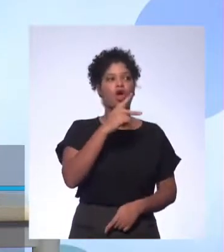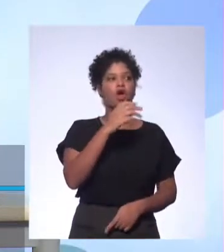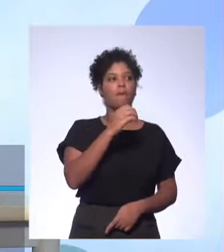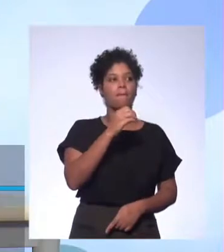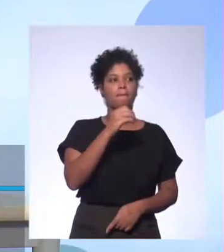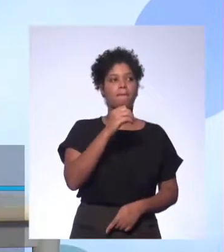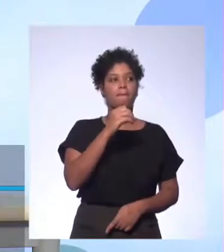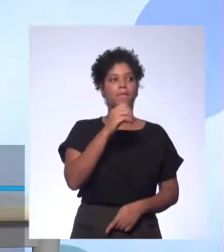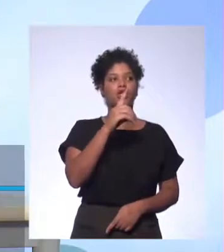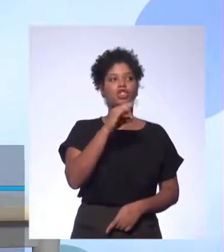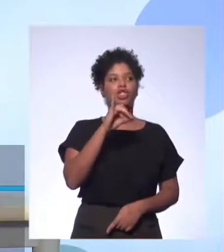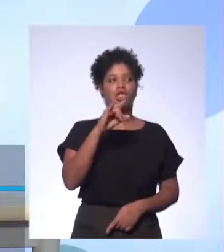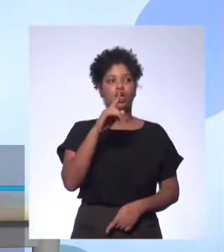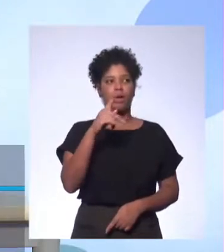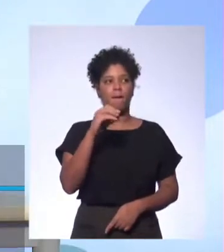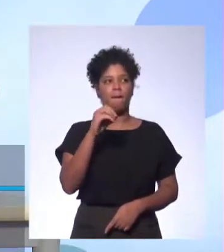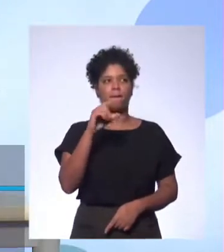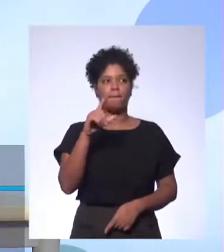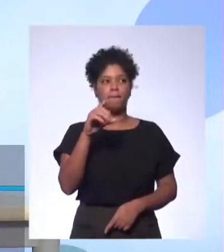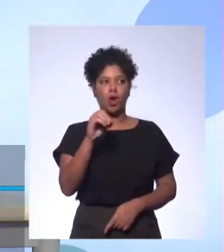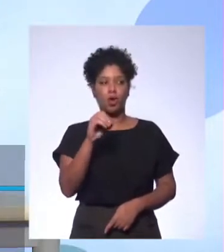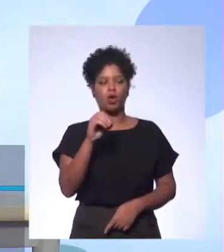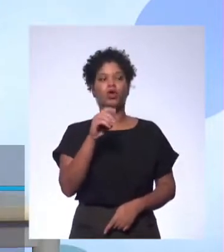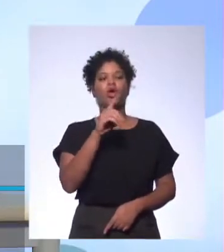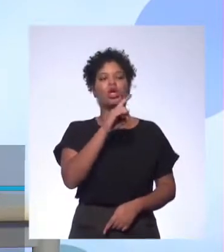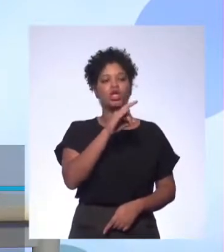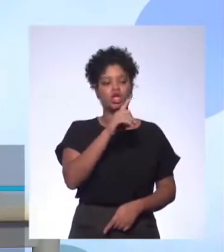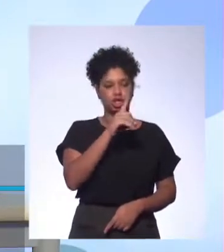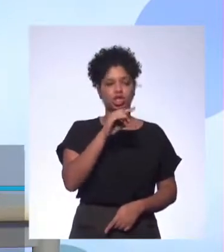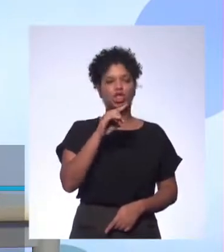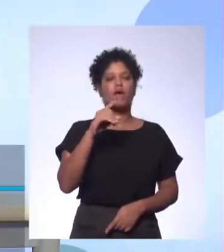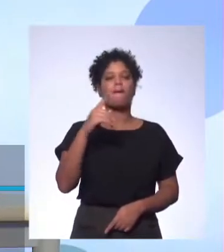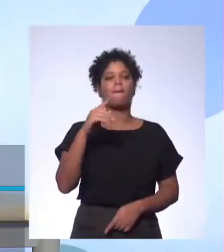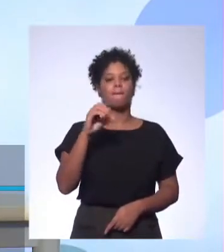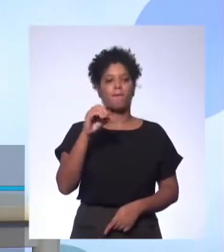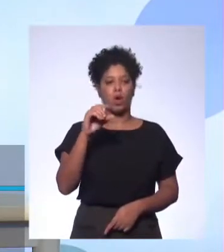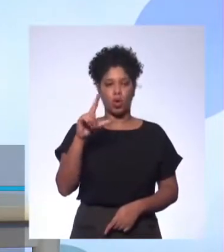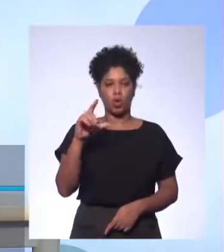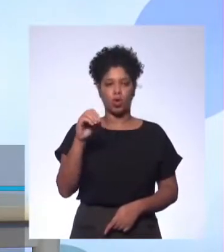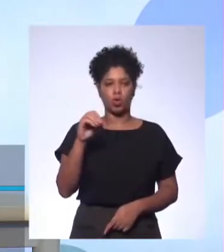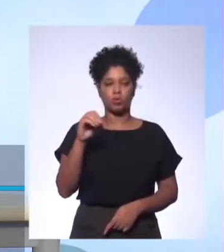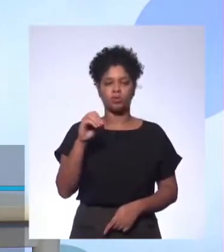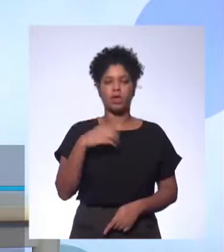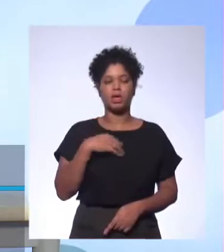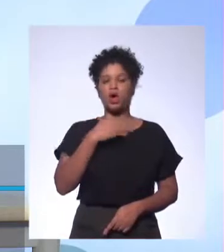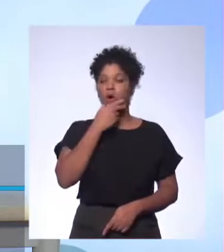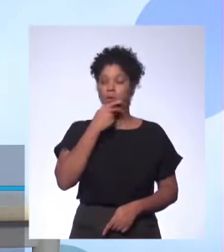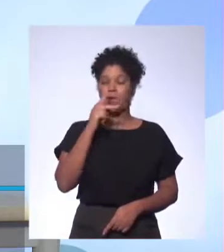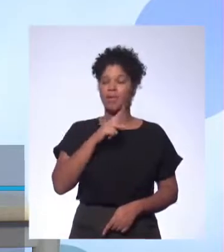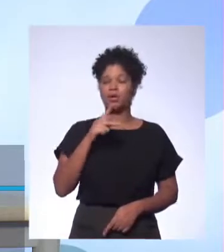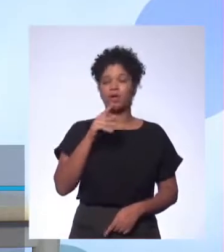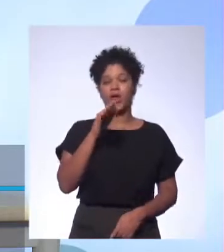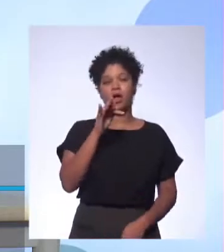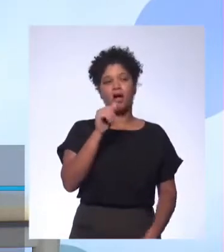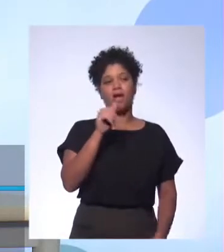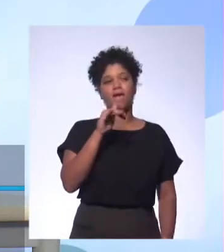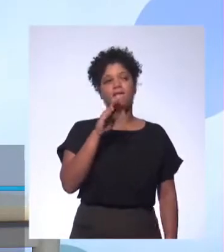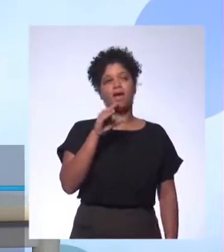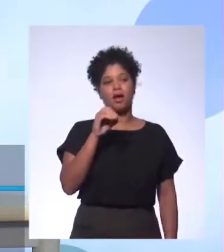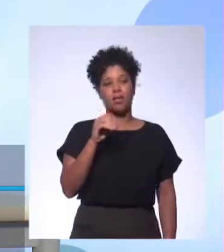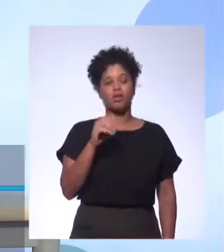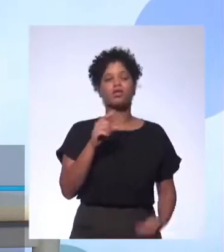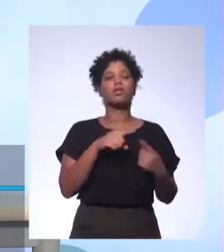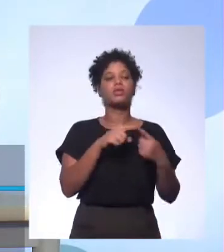hidrogênio dipolo dipolo dipolo induzido-dipolo induzido a o professor Fábio colocou a letra a